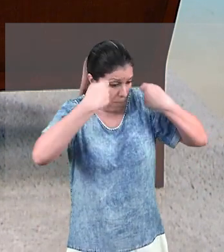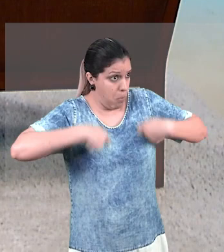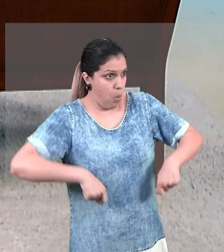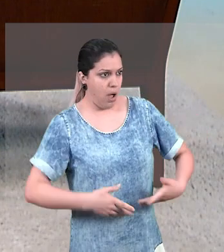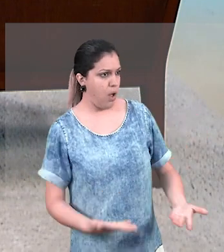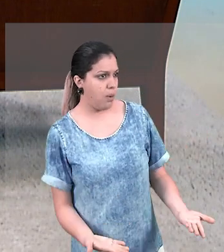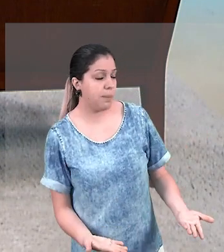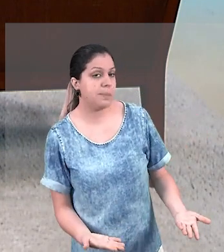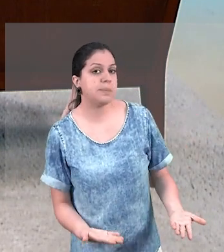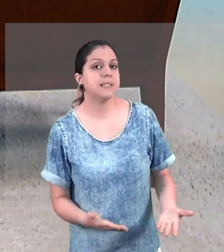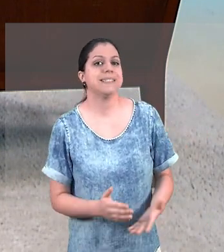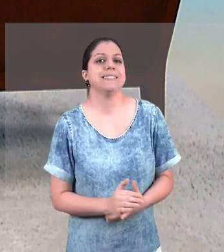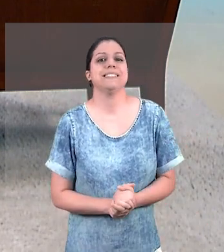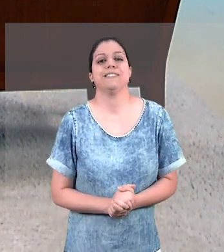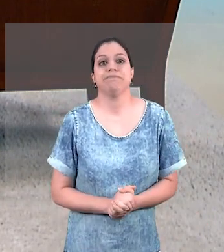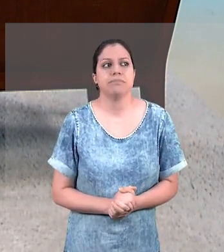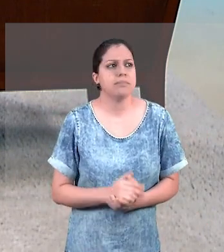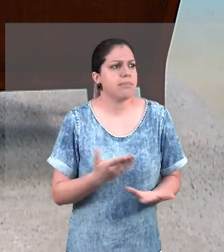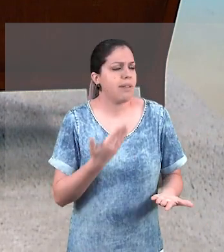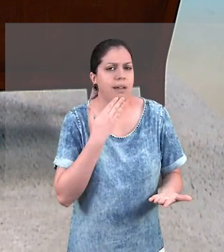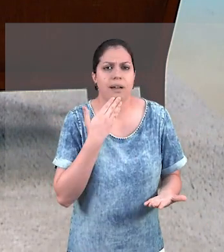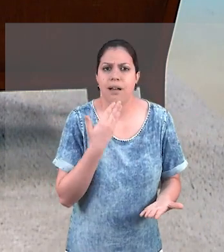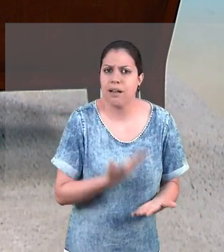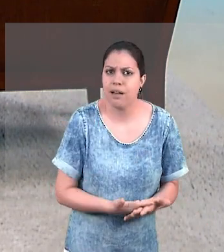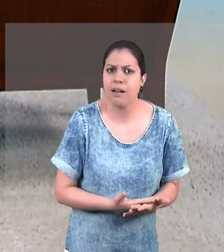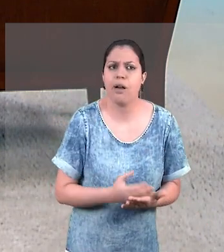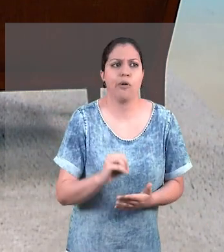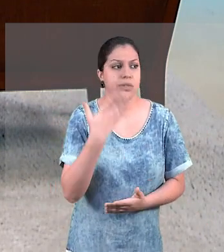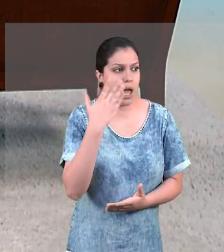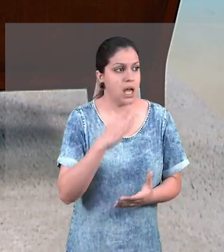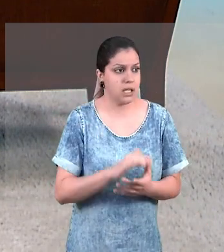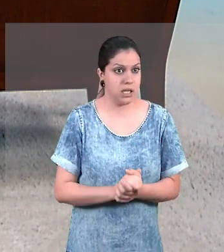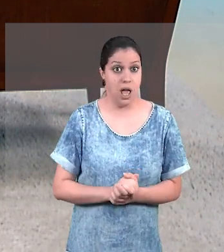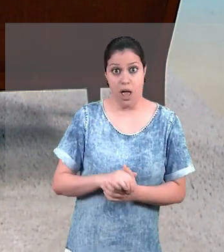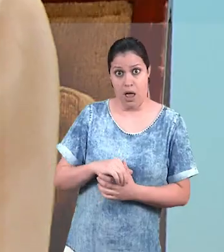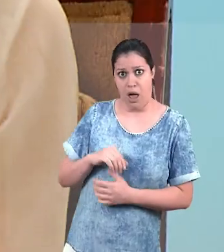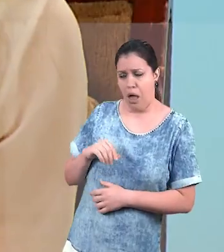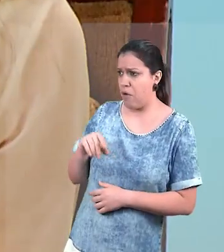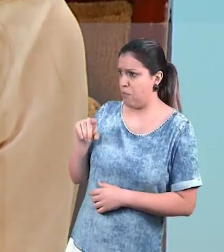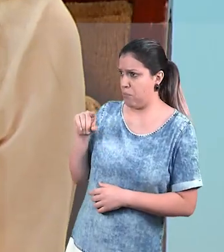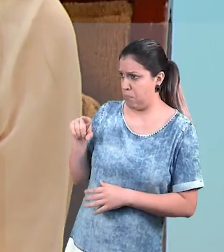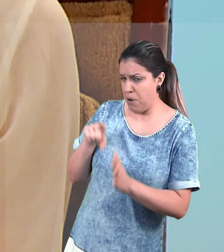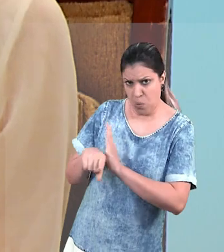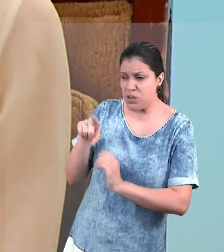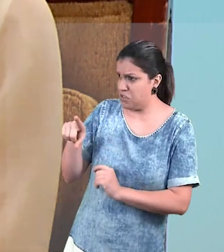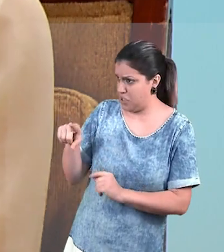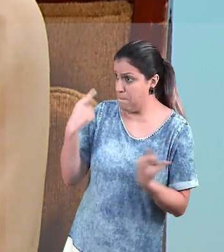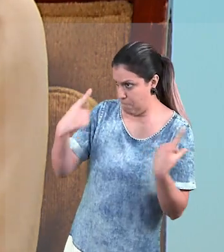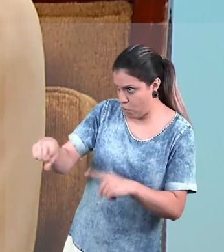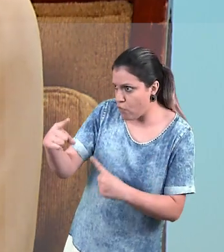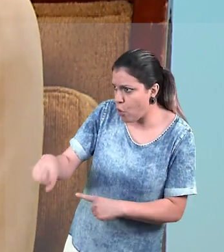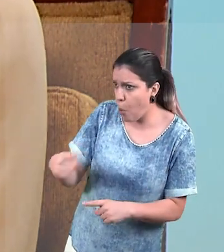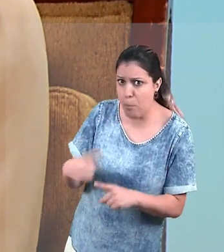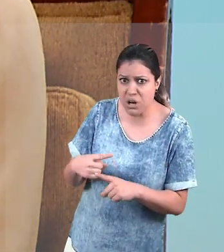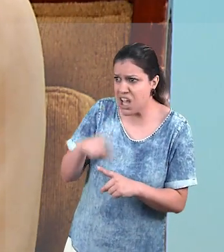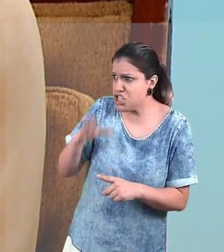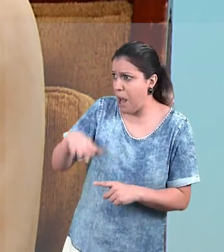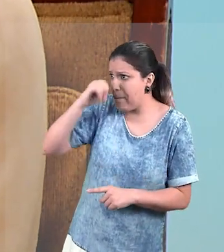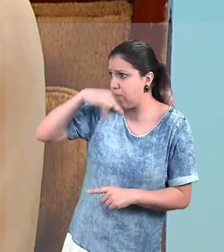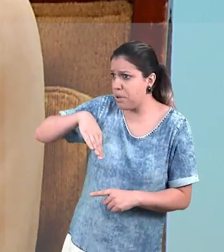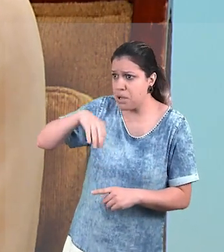essa roupa? Né? E é impressionante isso do jeito que acontece. Você provocou ele para ele ter te agredido 2, 3